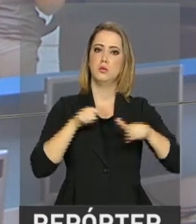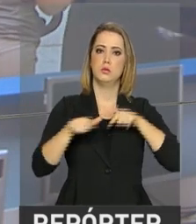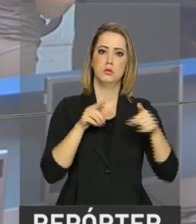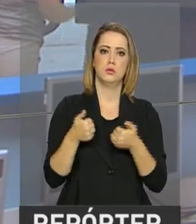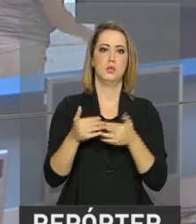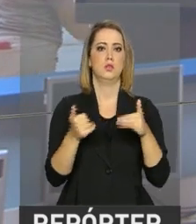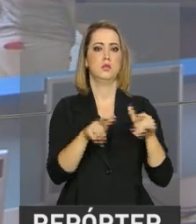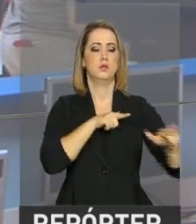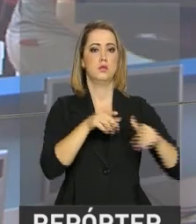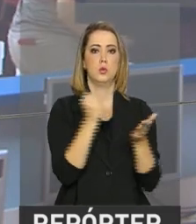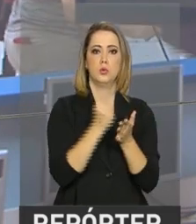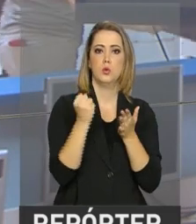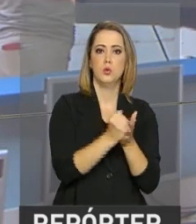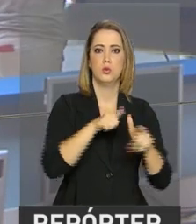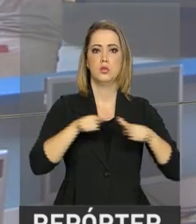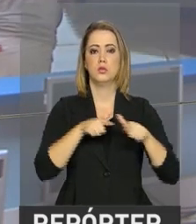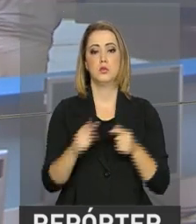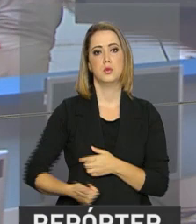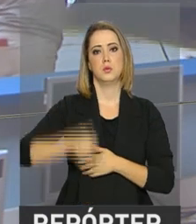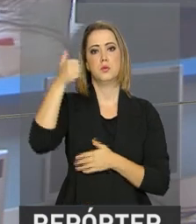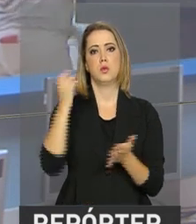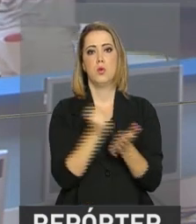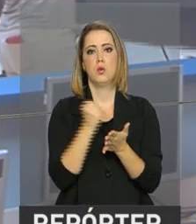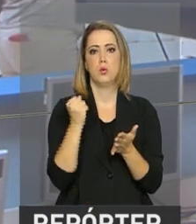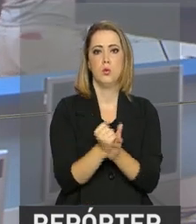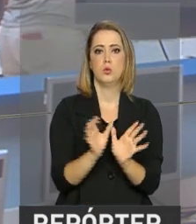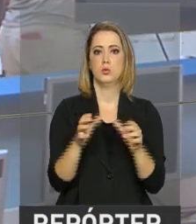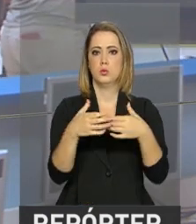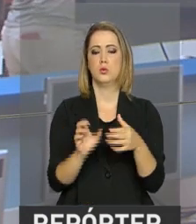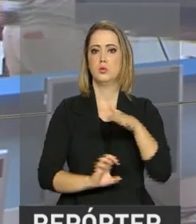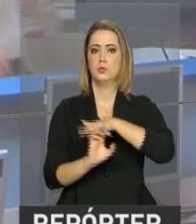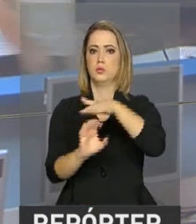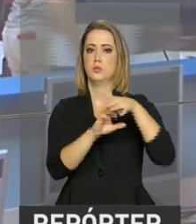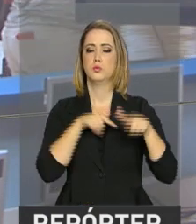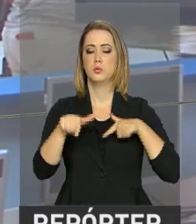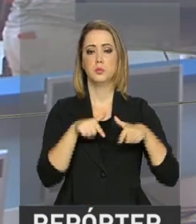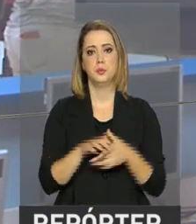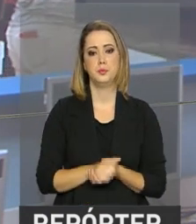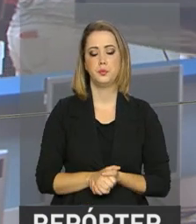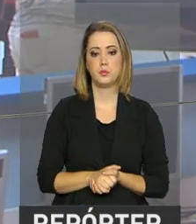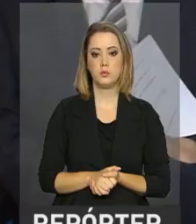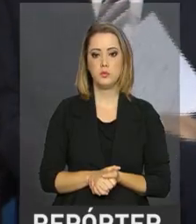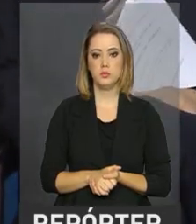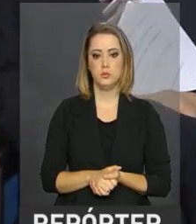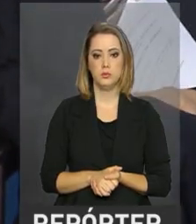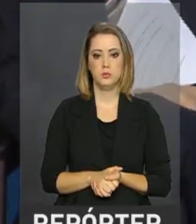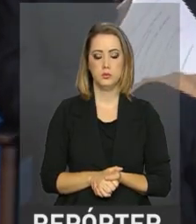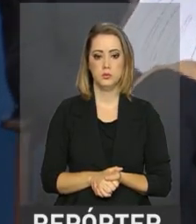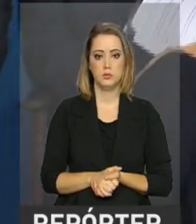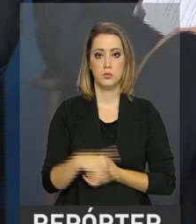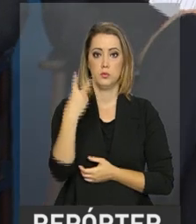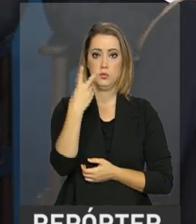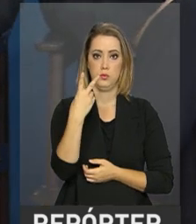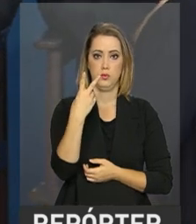do contrato de trabalho temporário e a valorização dos acordos coletivos feitos entre empresas e trabalhadores